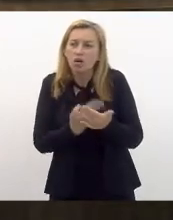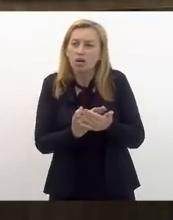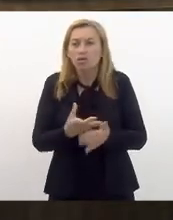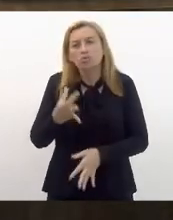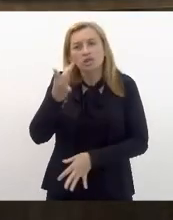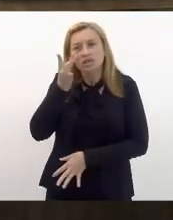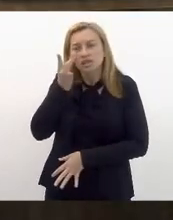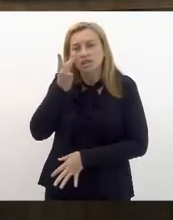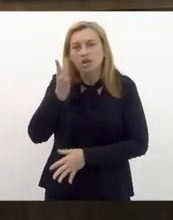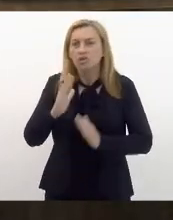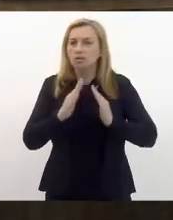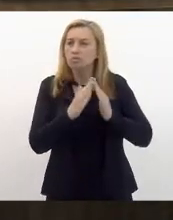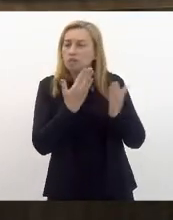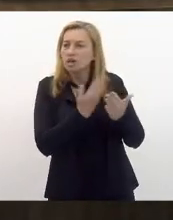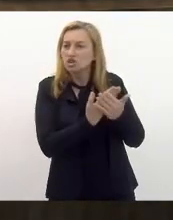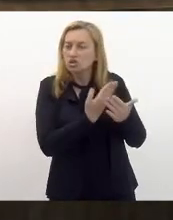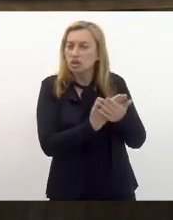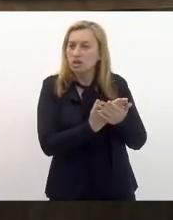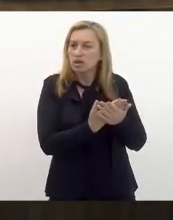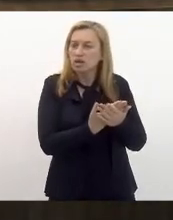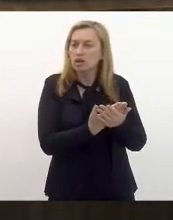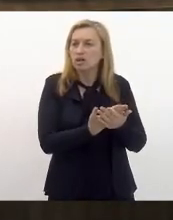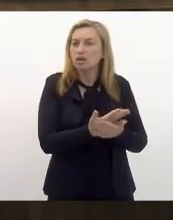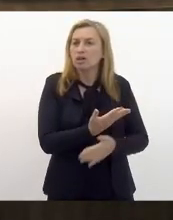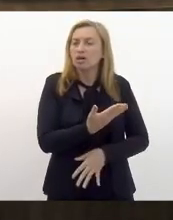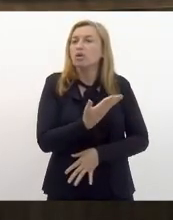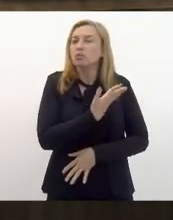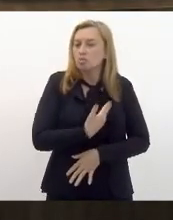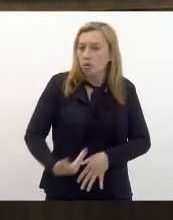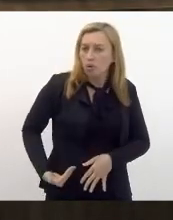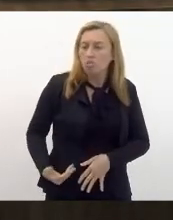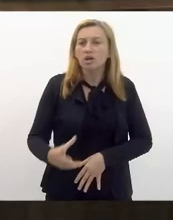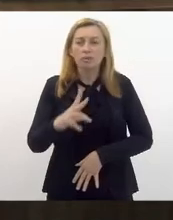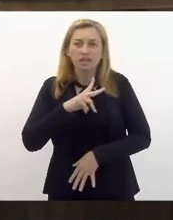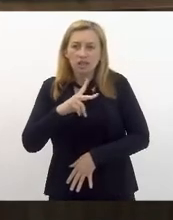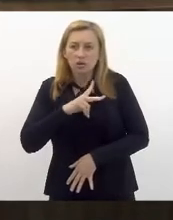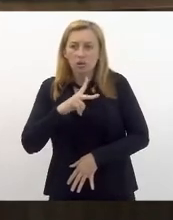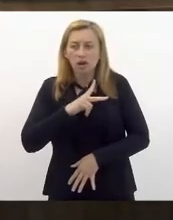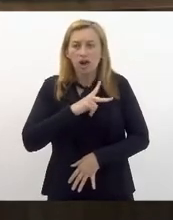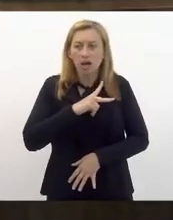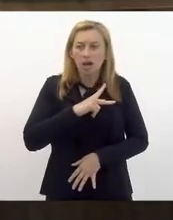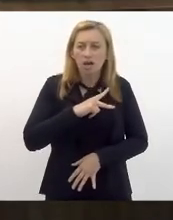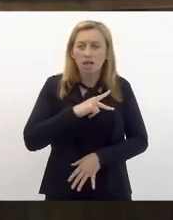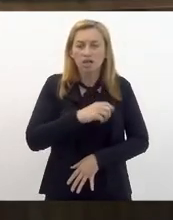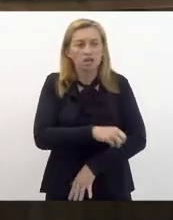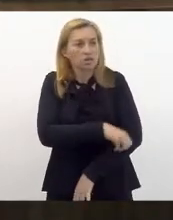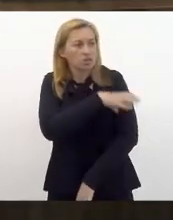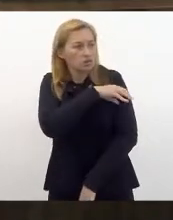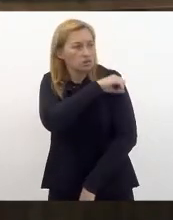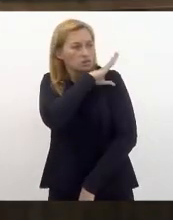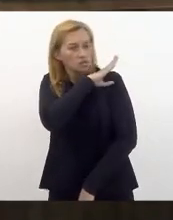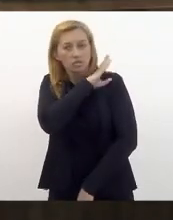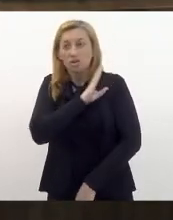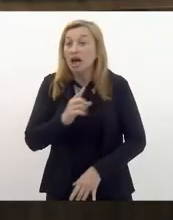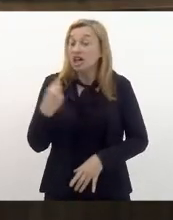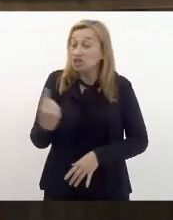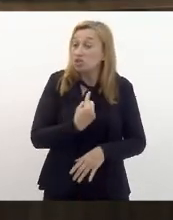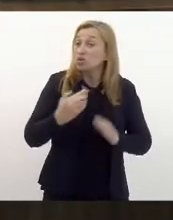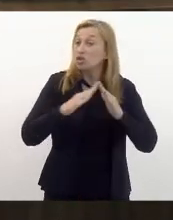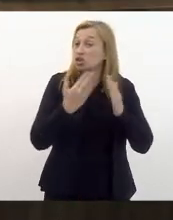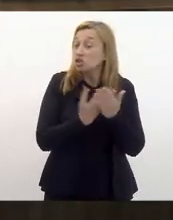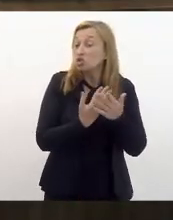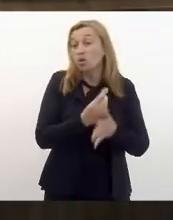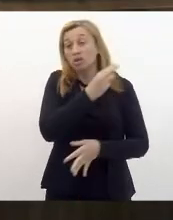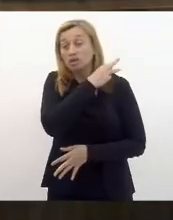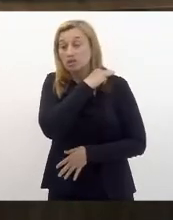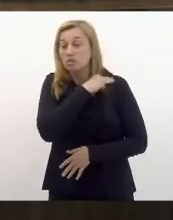rede o destino fundamental quanto de Ensino Médio quanto pública quanto privada as nossas escolas de